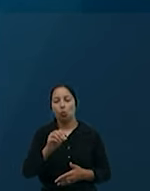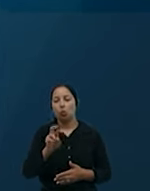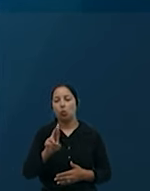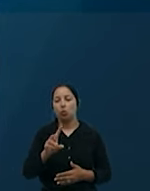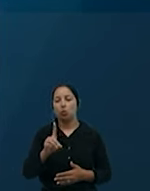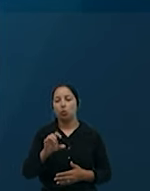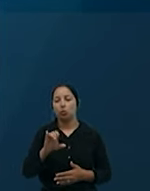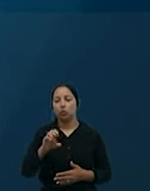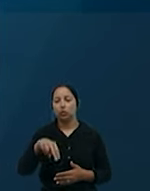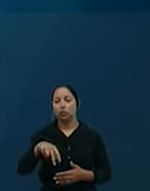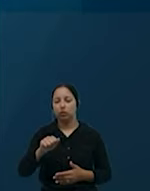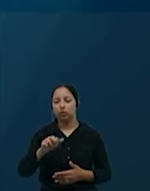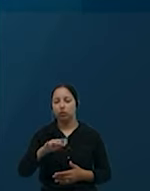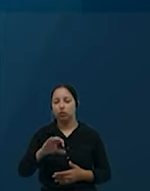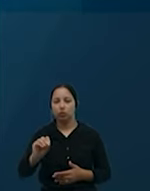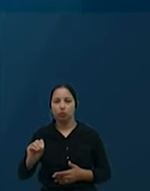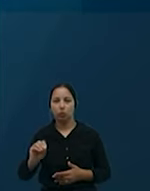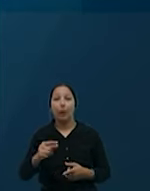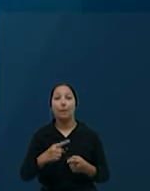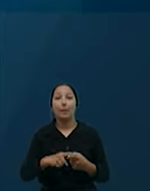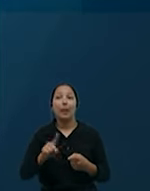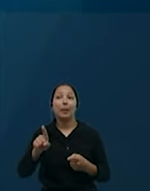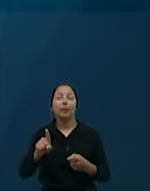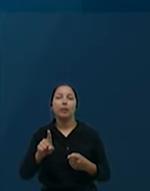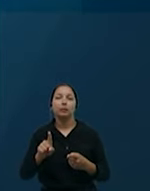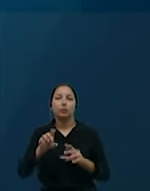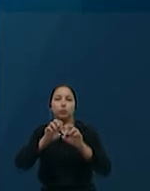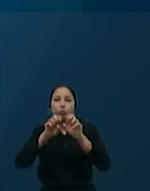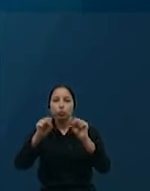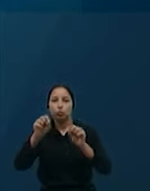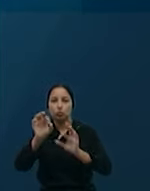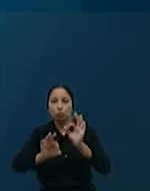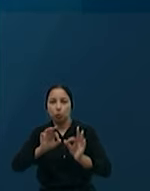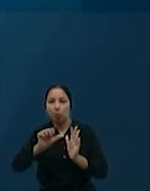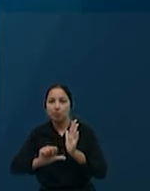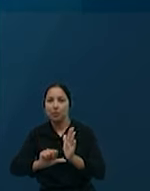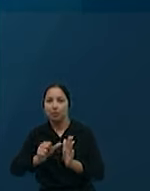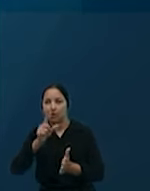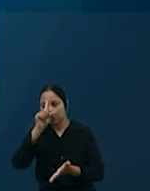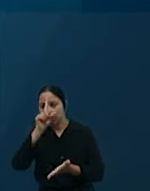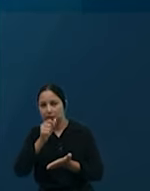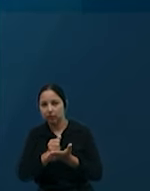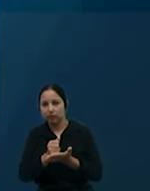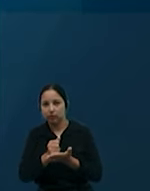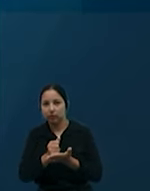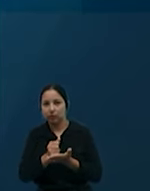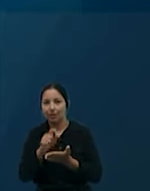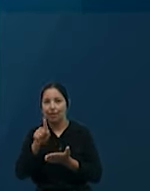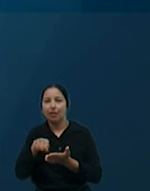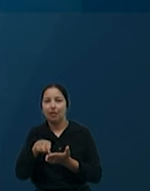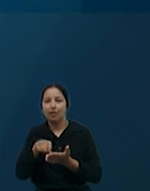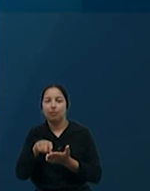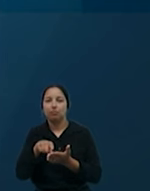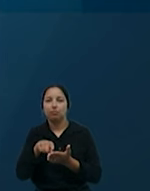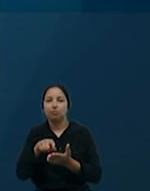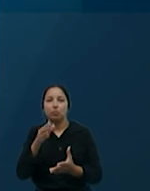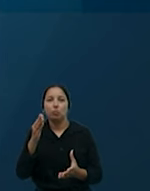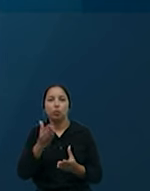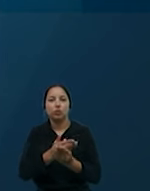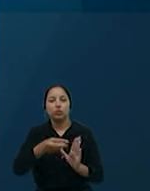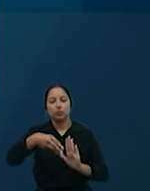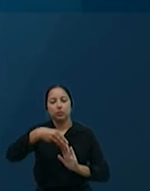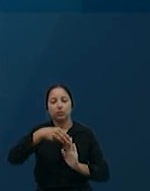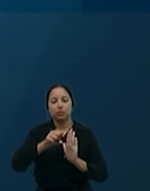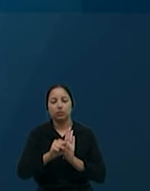na origem, né, a decisão inicial teria sido dada no âmbito de um mandado de segurança. Então,